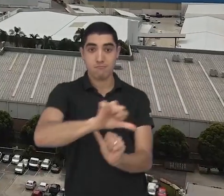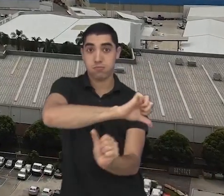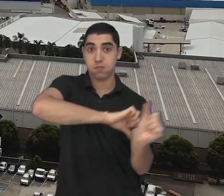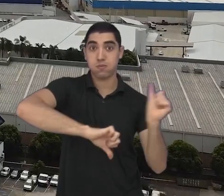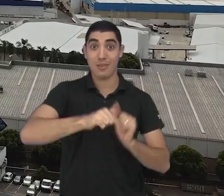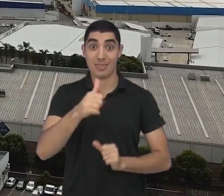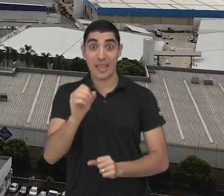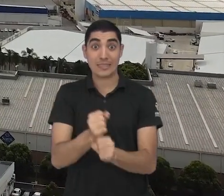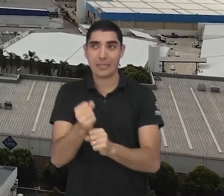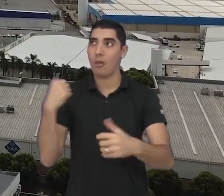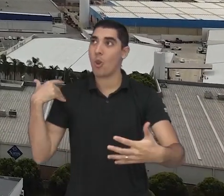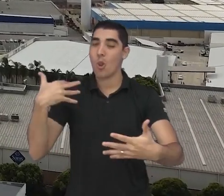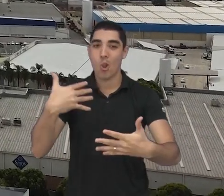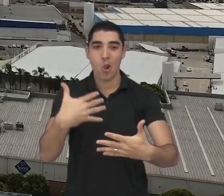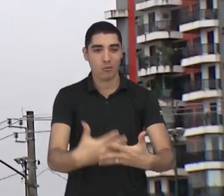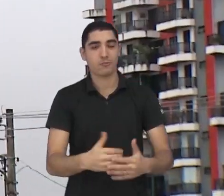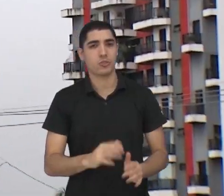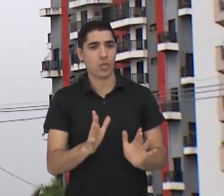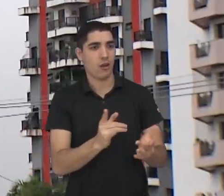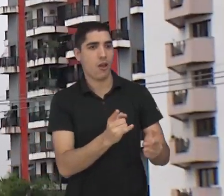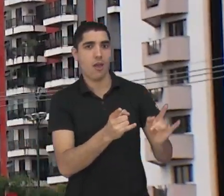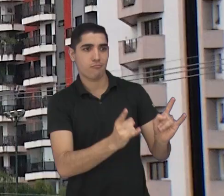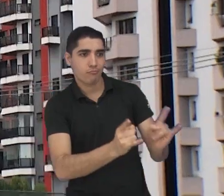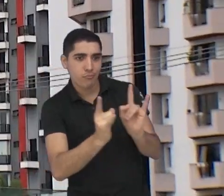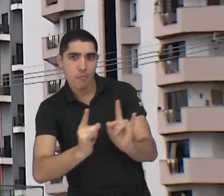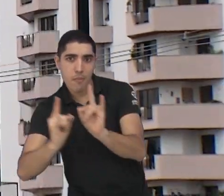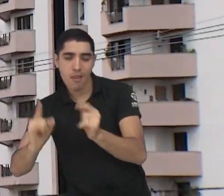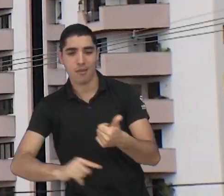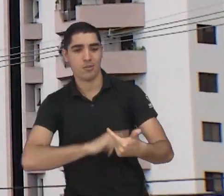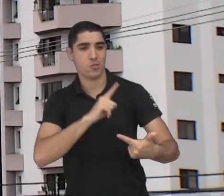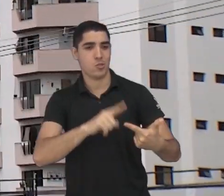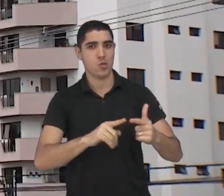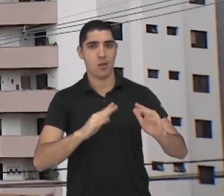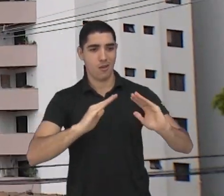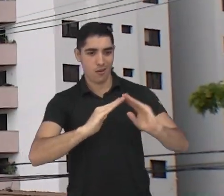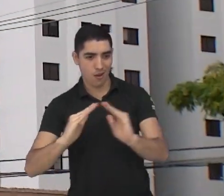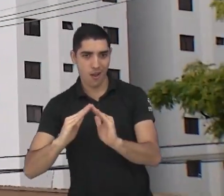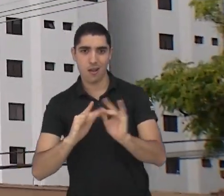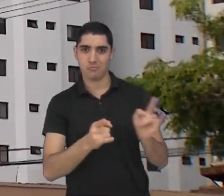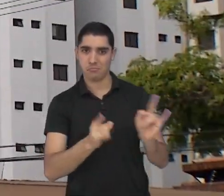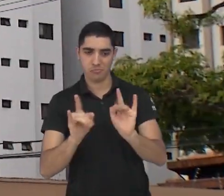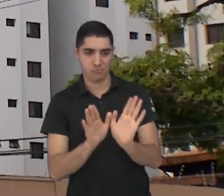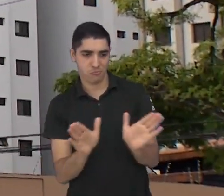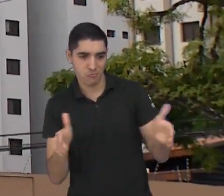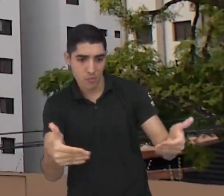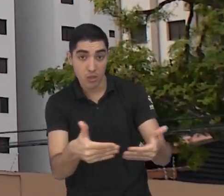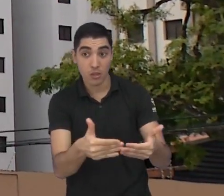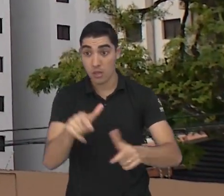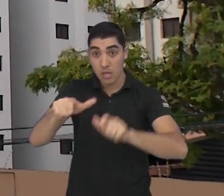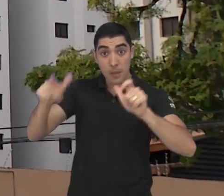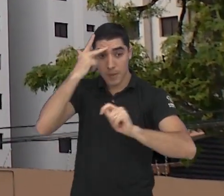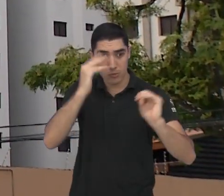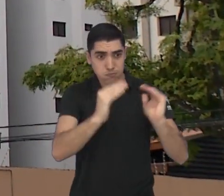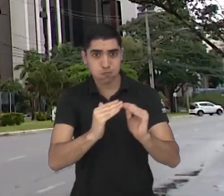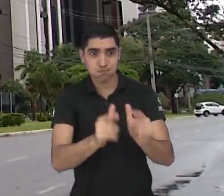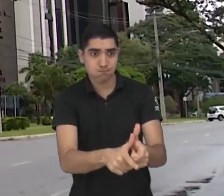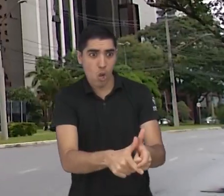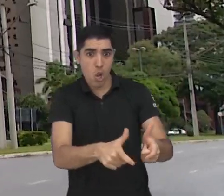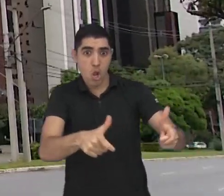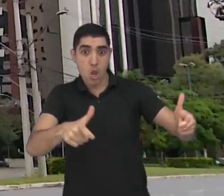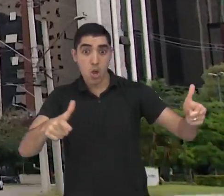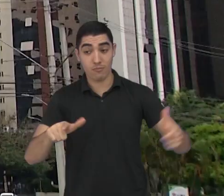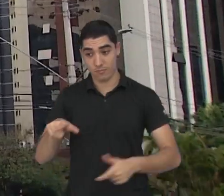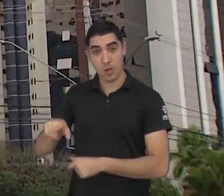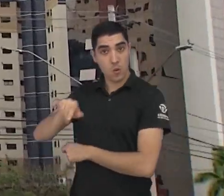dos Campos mudou bastante. Aos poucos, surgiram prédios, condomínios e o número de moradores disparou.